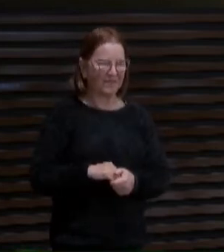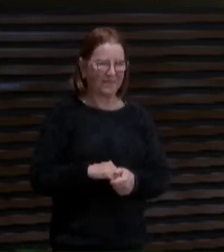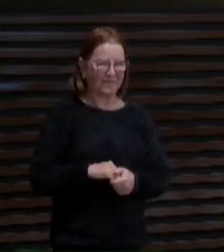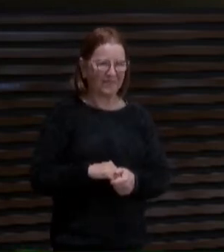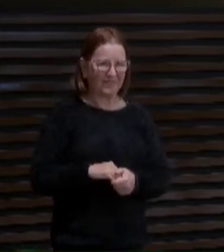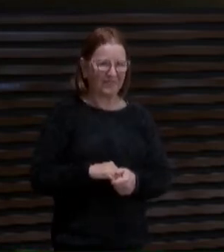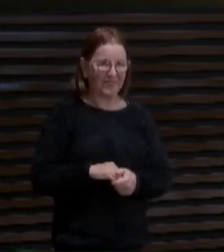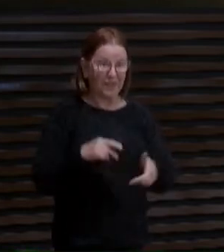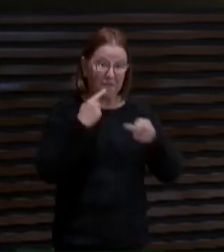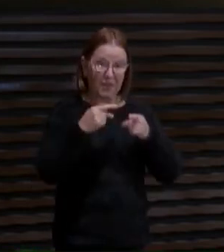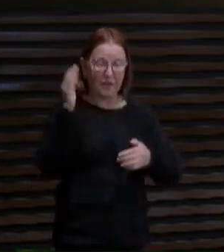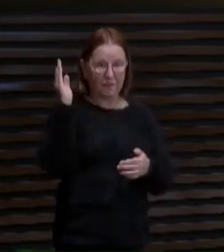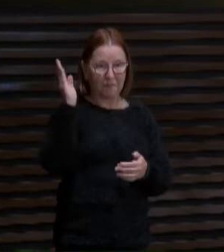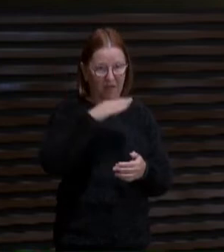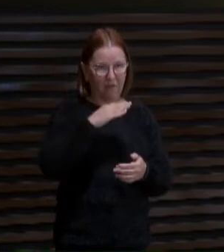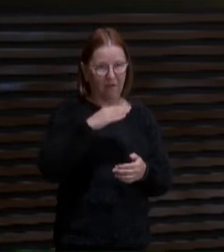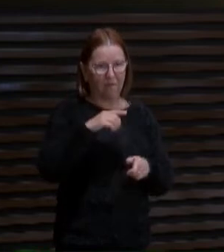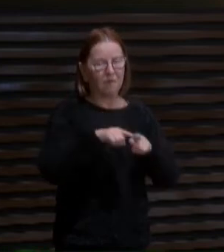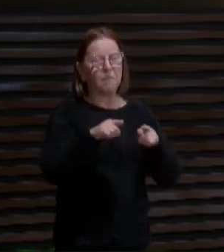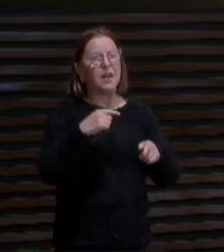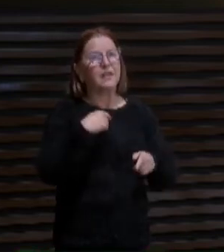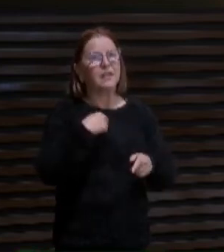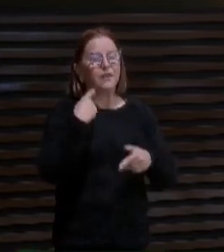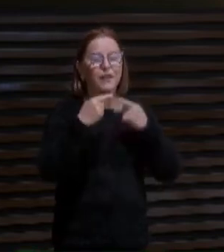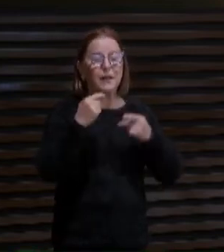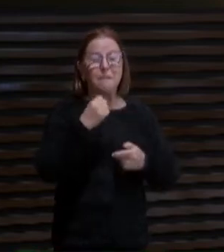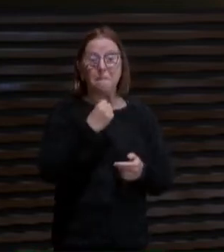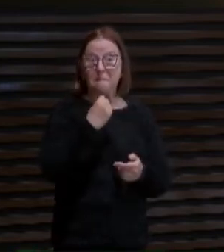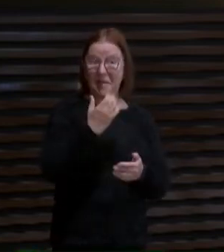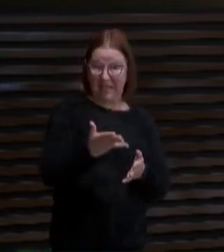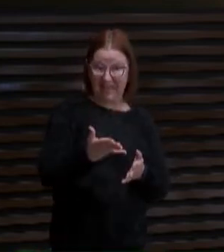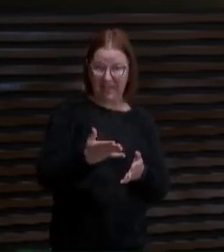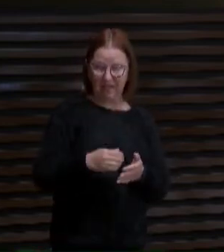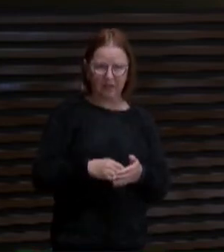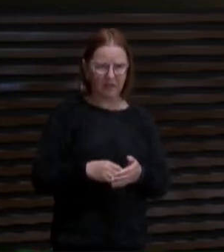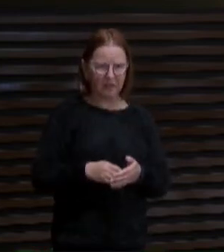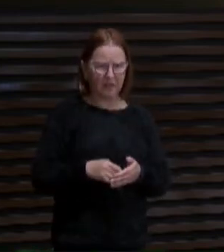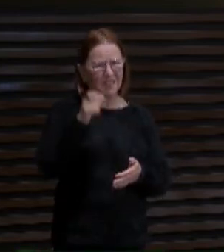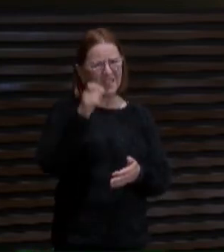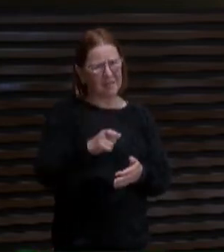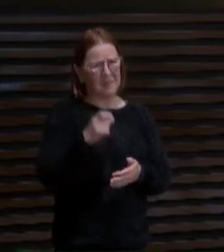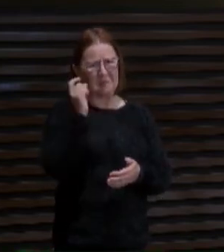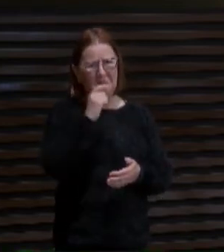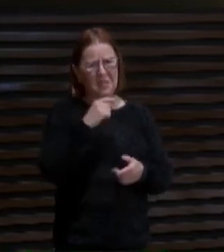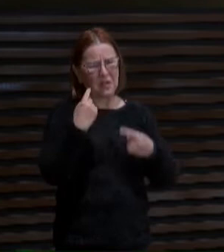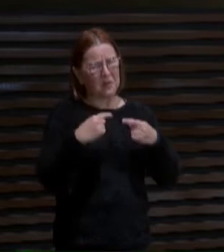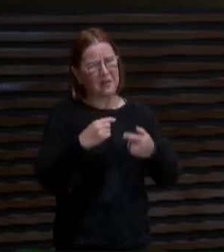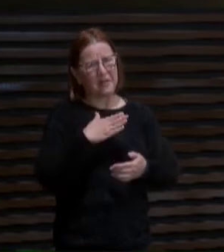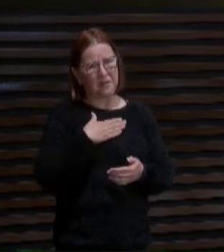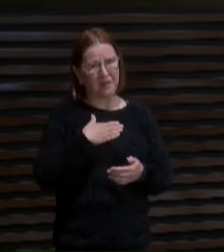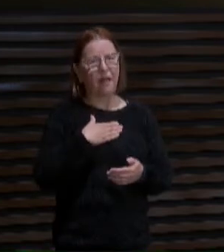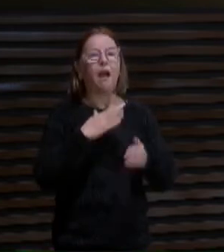ela tá falando mal eu vou falar bem dela e aquele que tá me caluniando o que que é para fazer Ora por ele